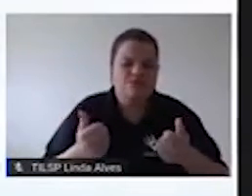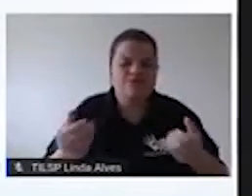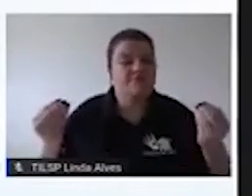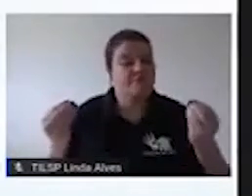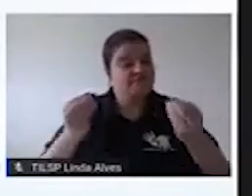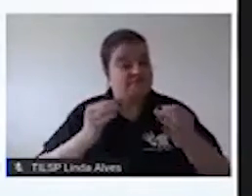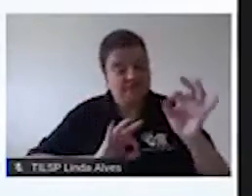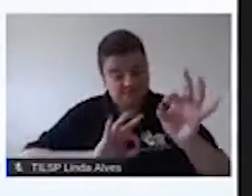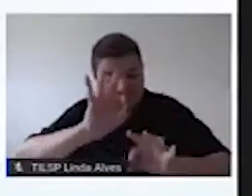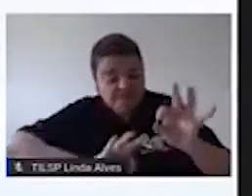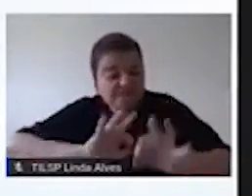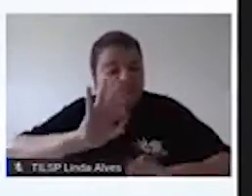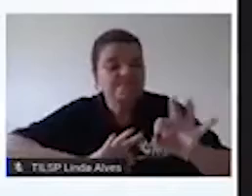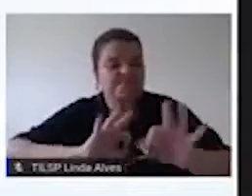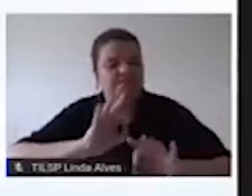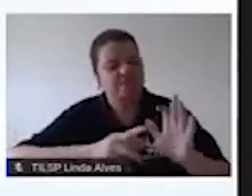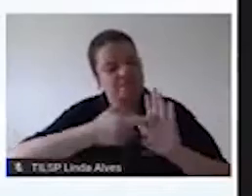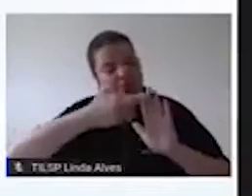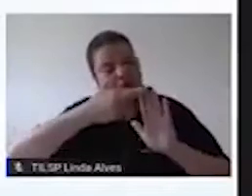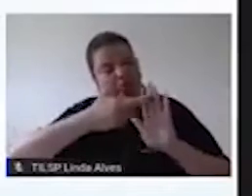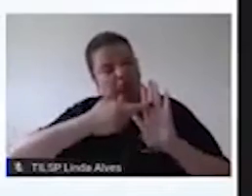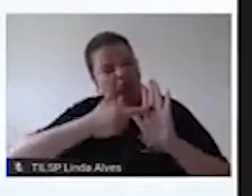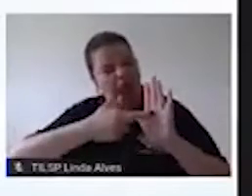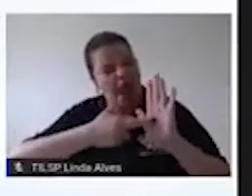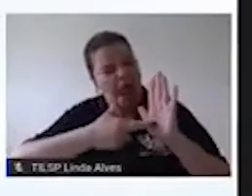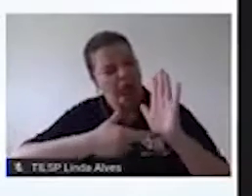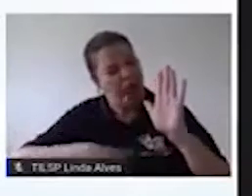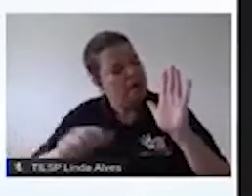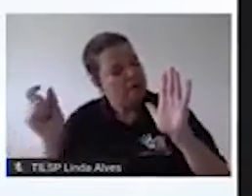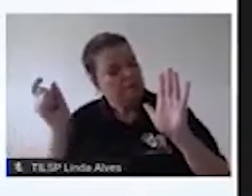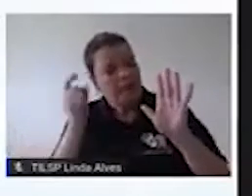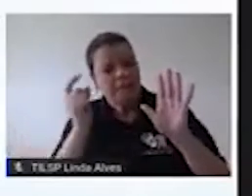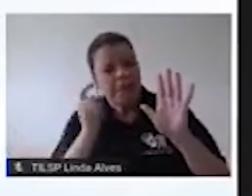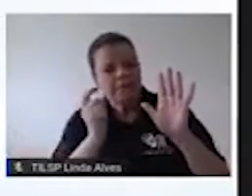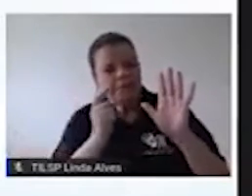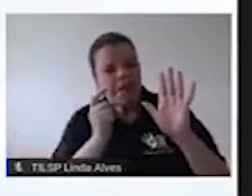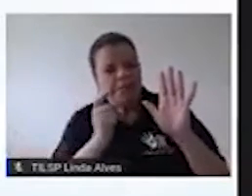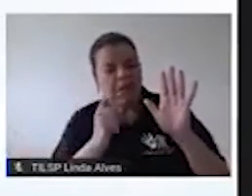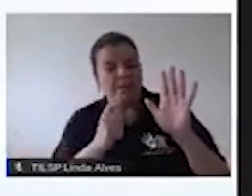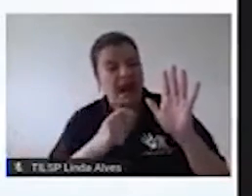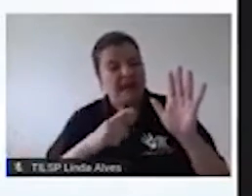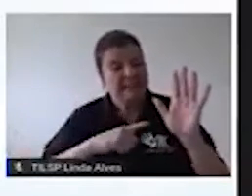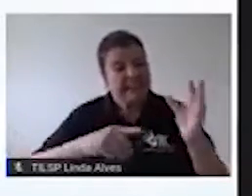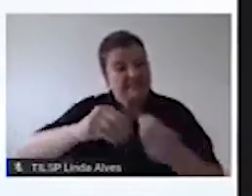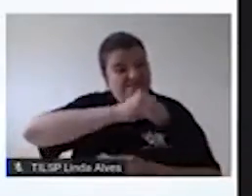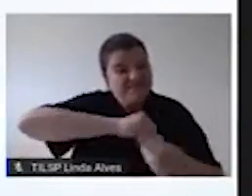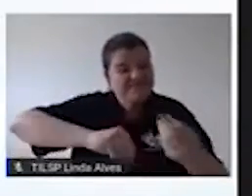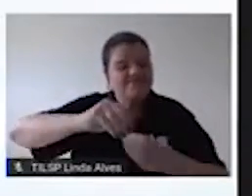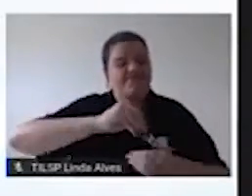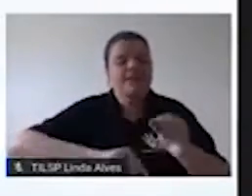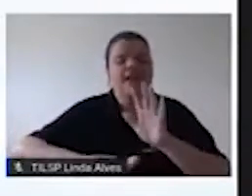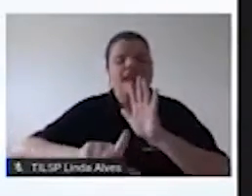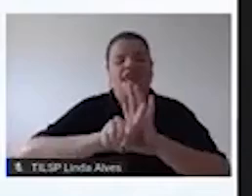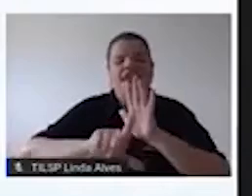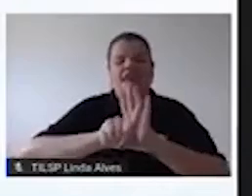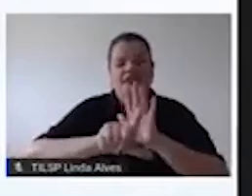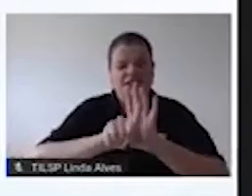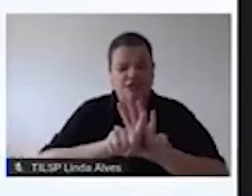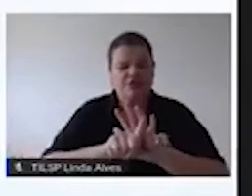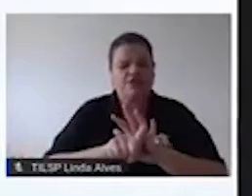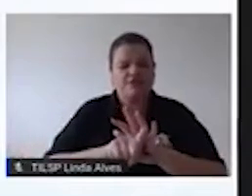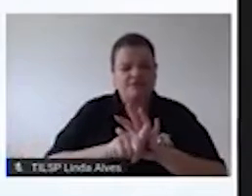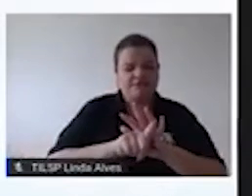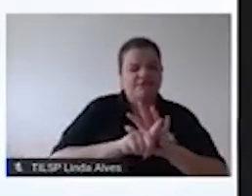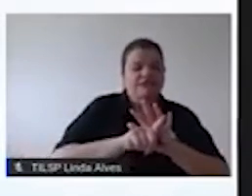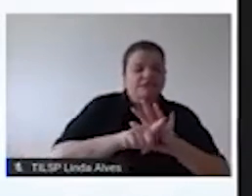muito regulatória, né, que mexe com legislação, que mexe profundamente